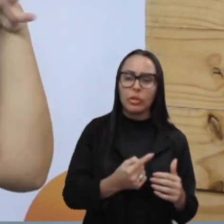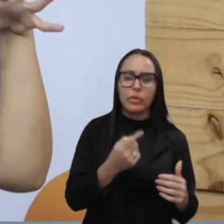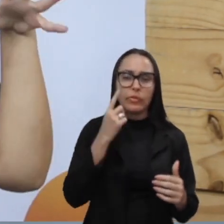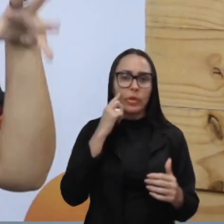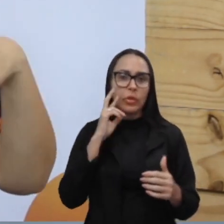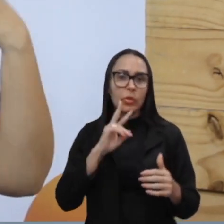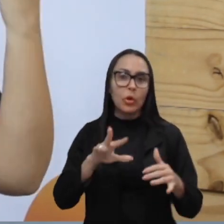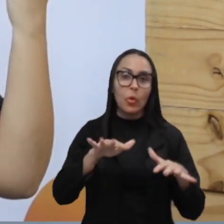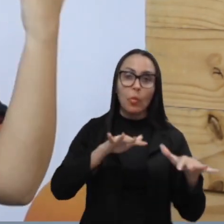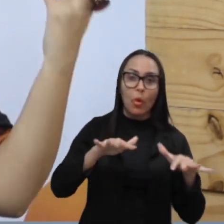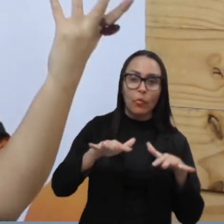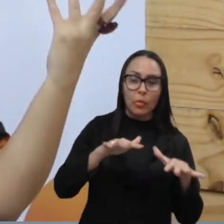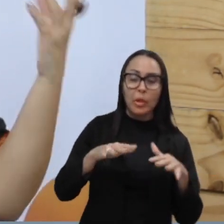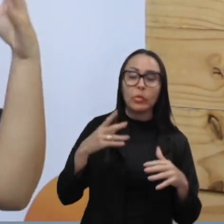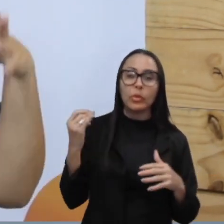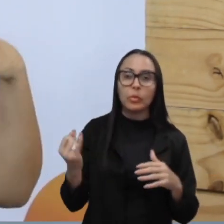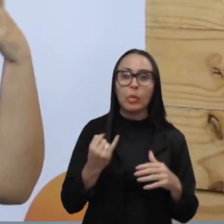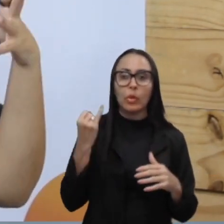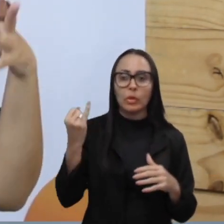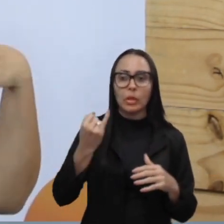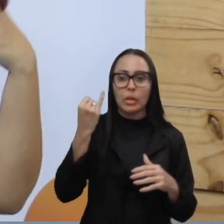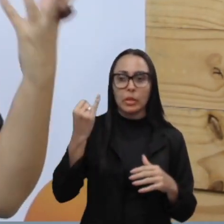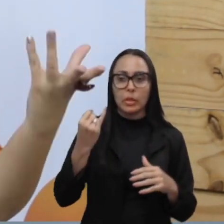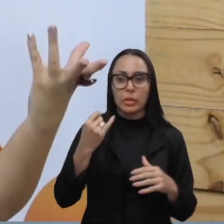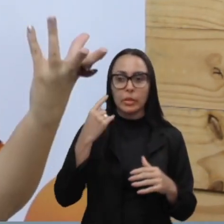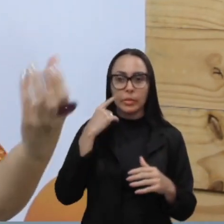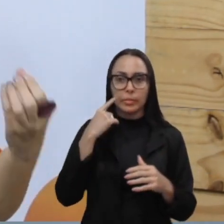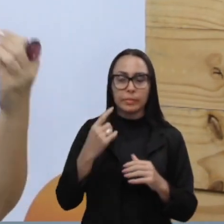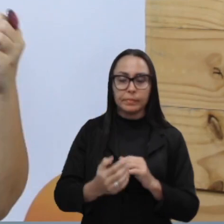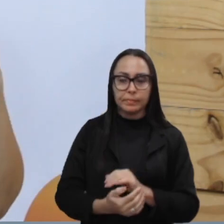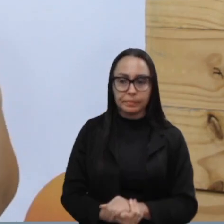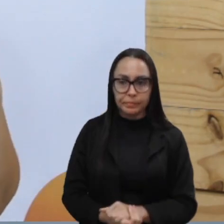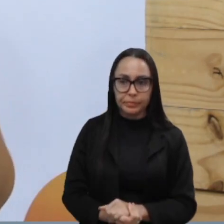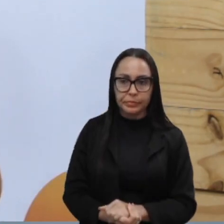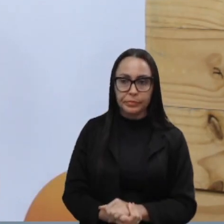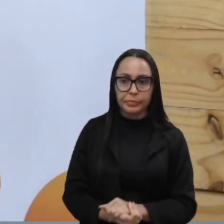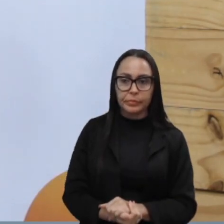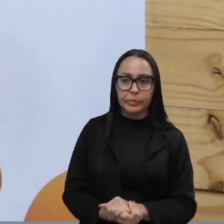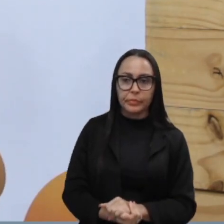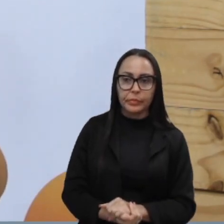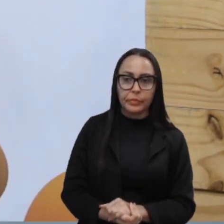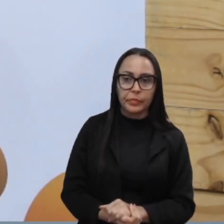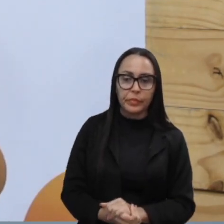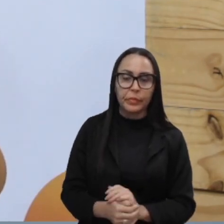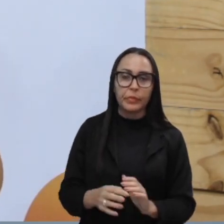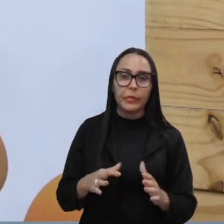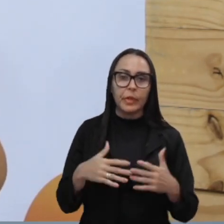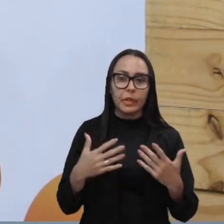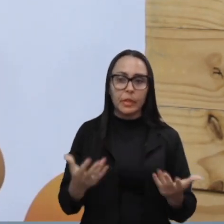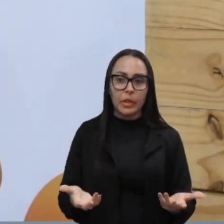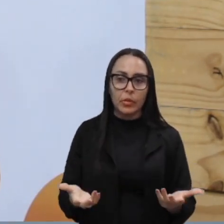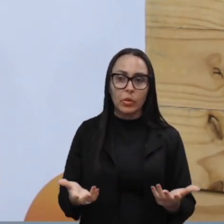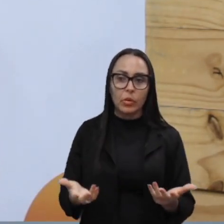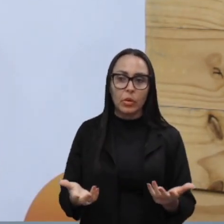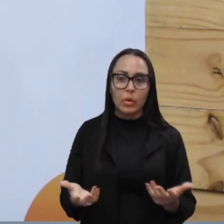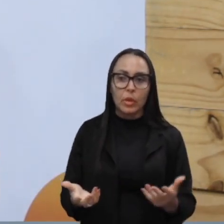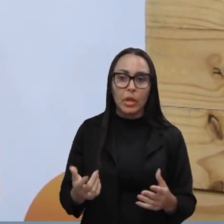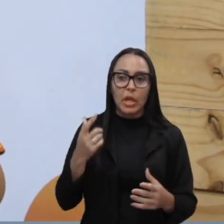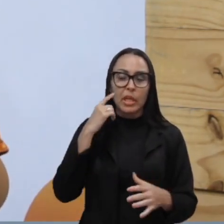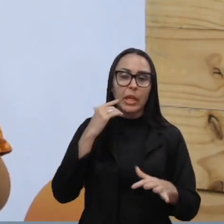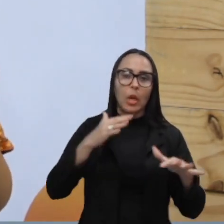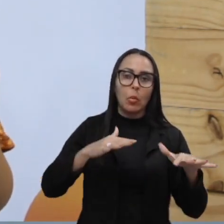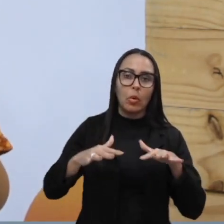um movimento super importante foi o Art and Crafts. Então, o Art Nouveau, ele é um